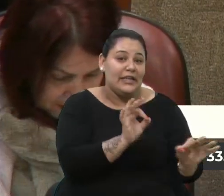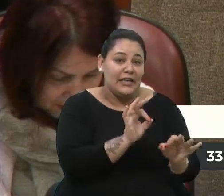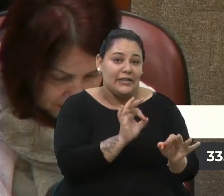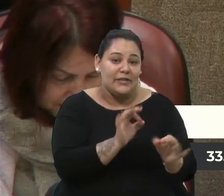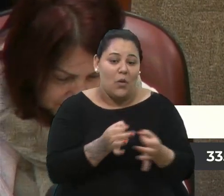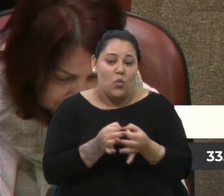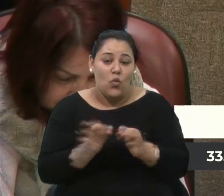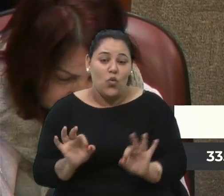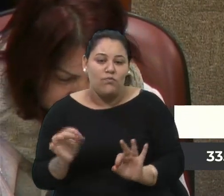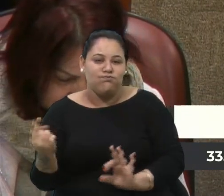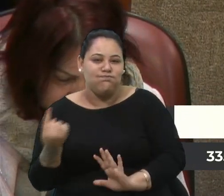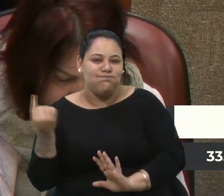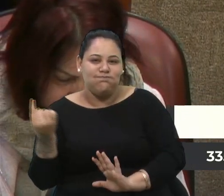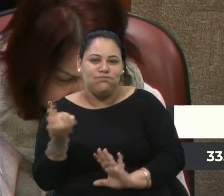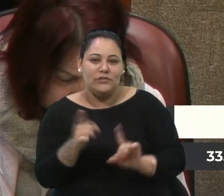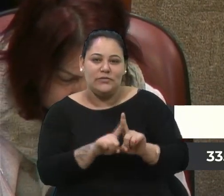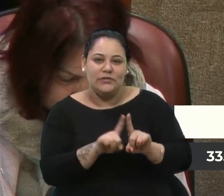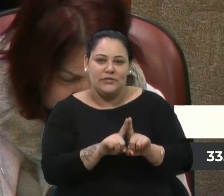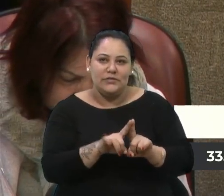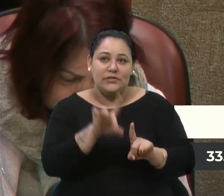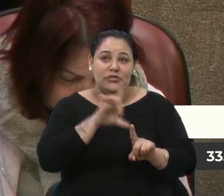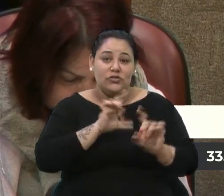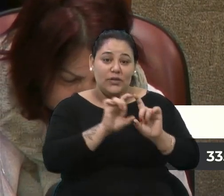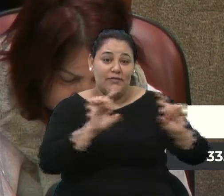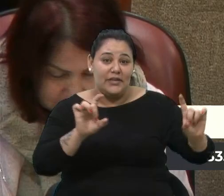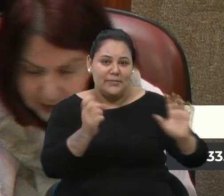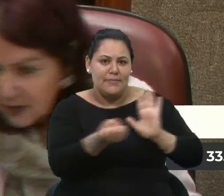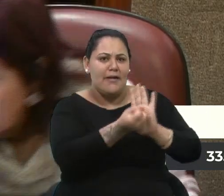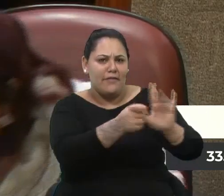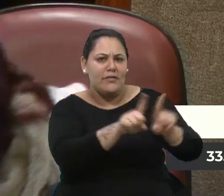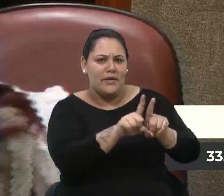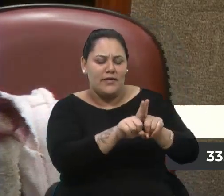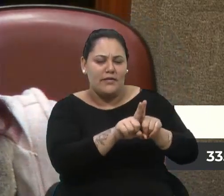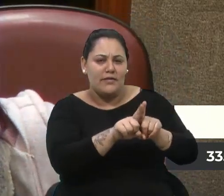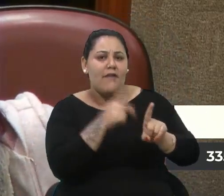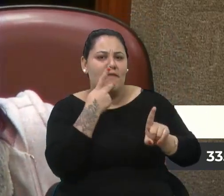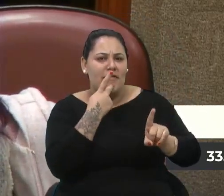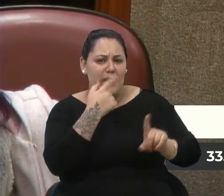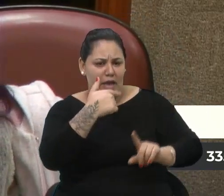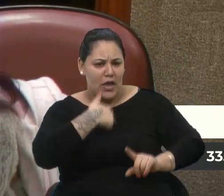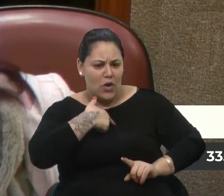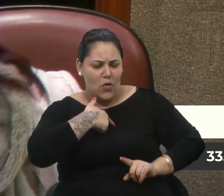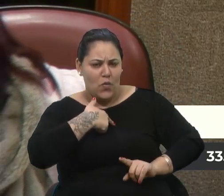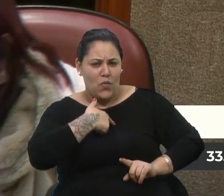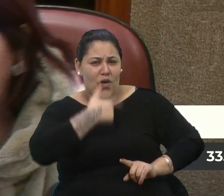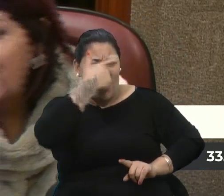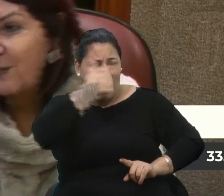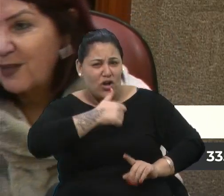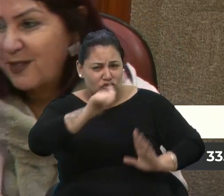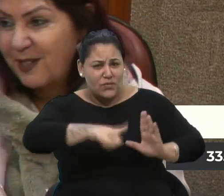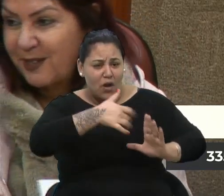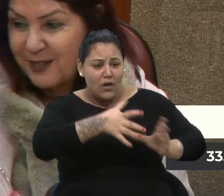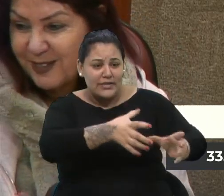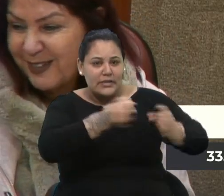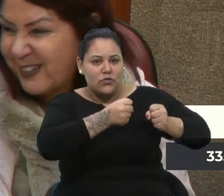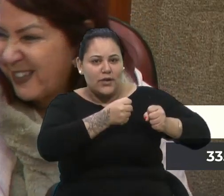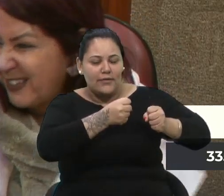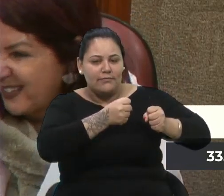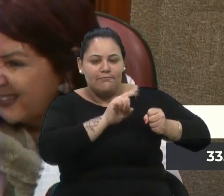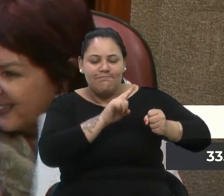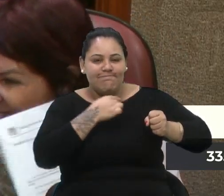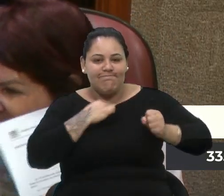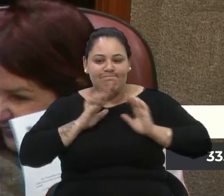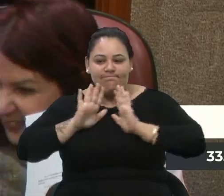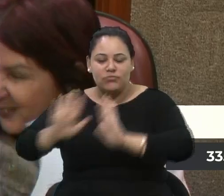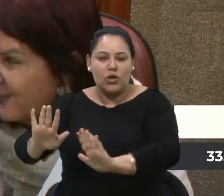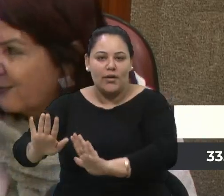muito emblemática para os seus secretários, que ele nos dizia: eu prefiro ter que segurar vocês do que ter que empurrar. Então,